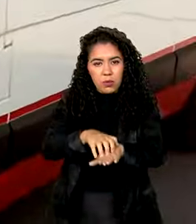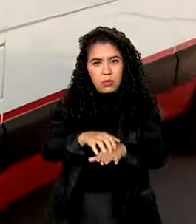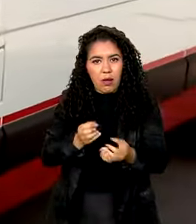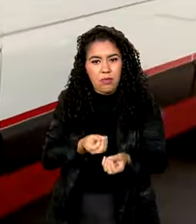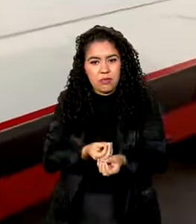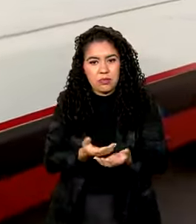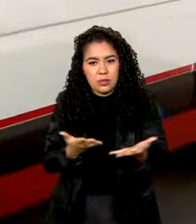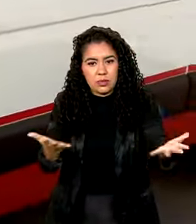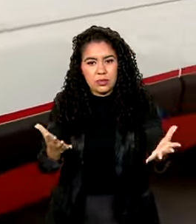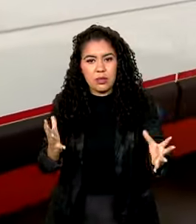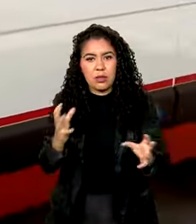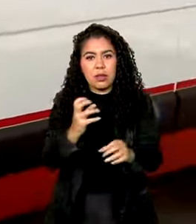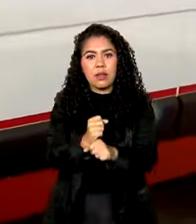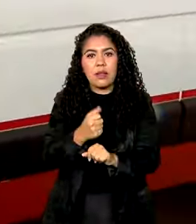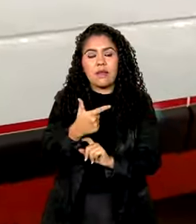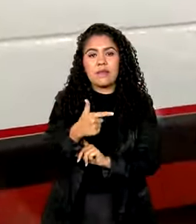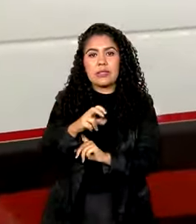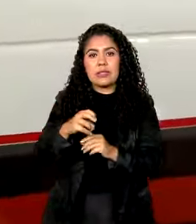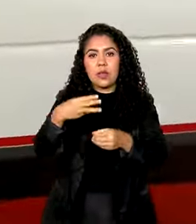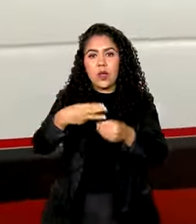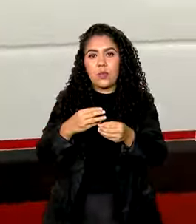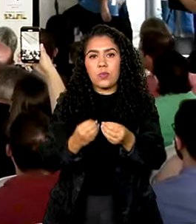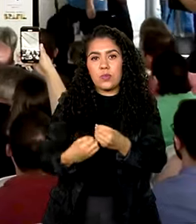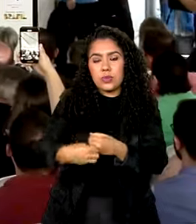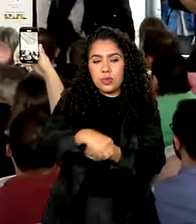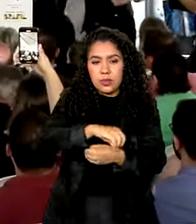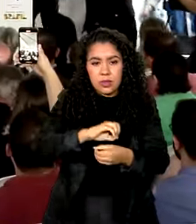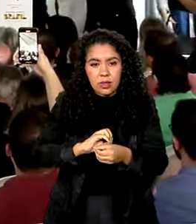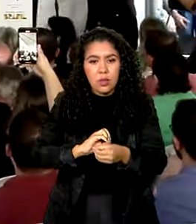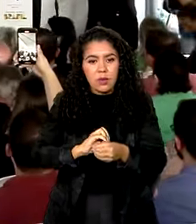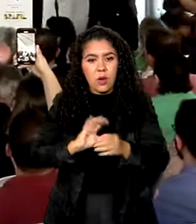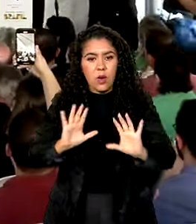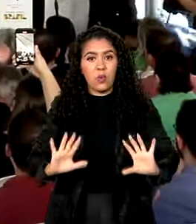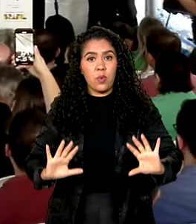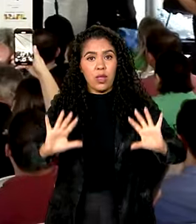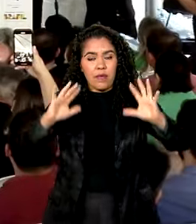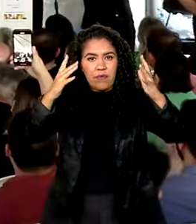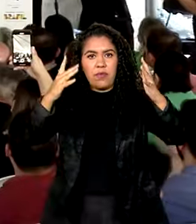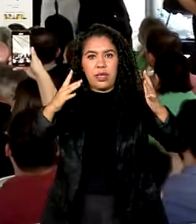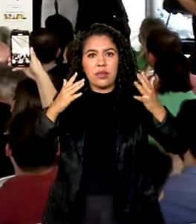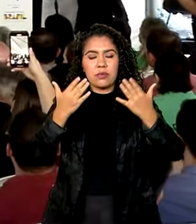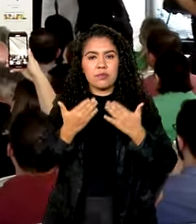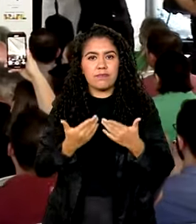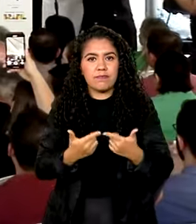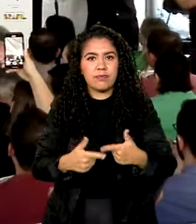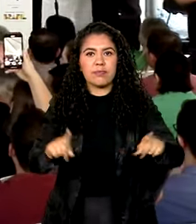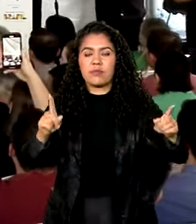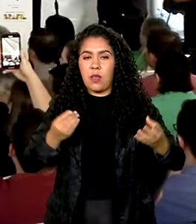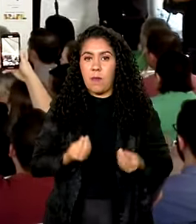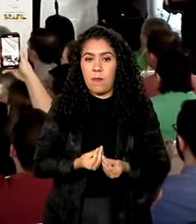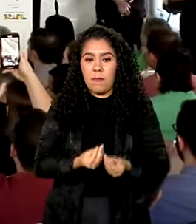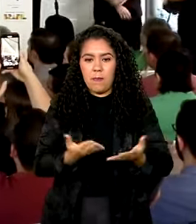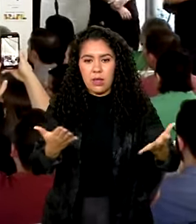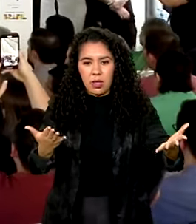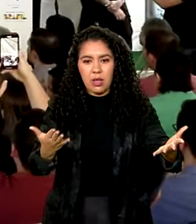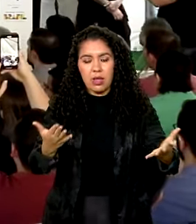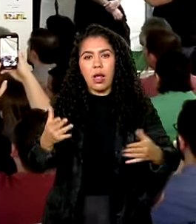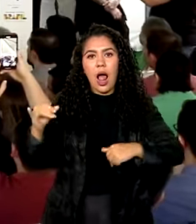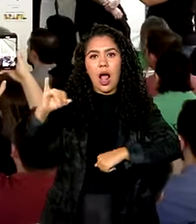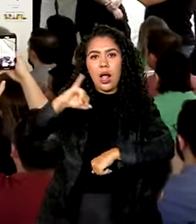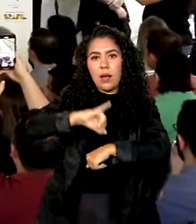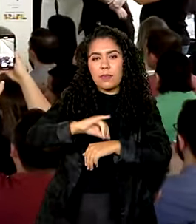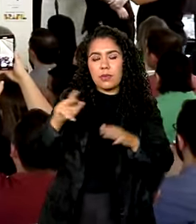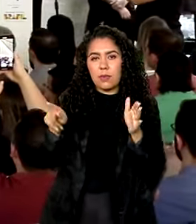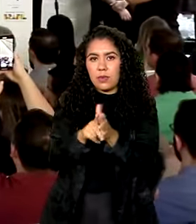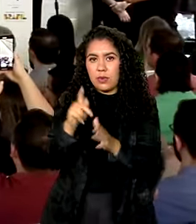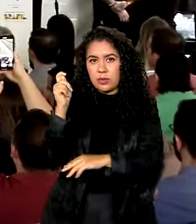vão atender 25 municípios. A cerimônia de entrega dos veículos no Grupo Hospitalar Conceição, na capital gaúcha,